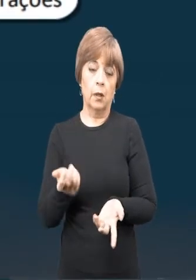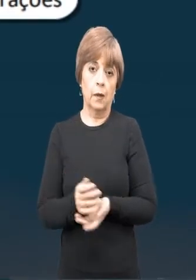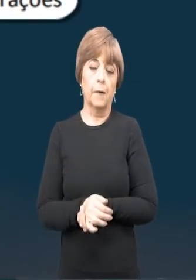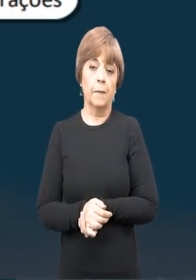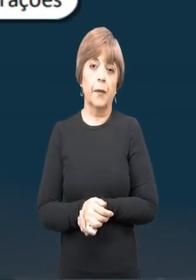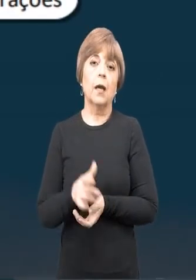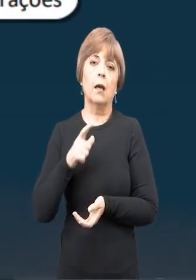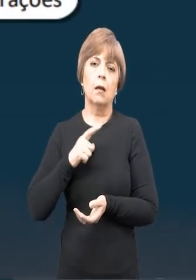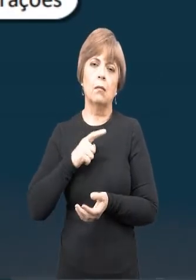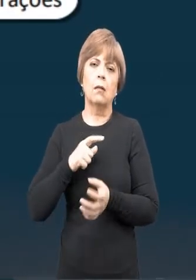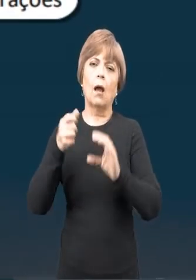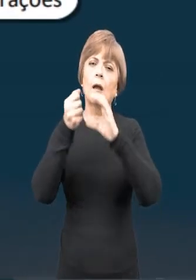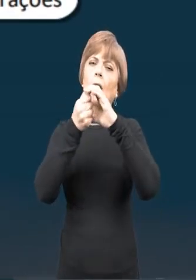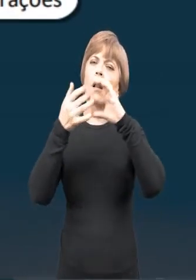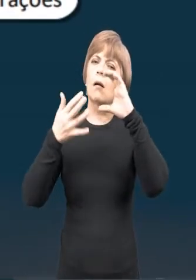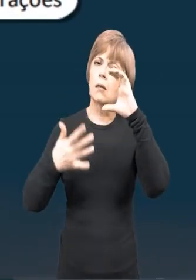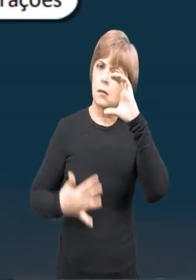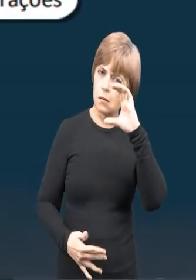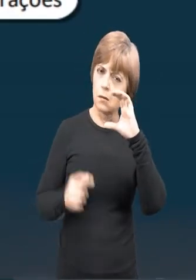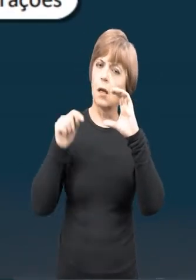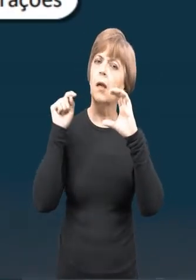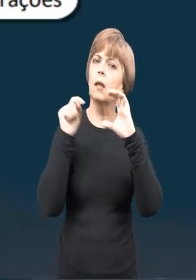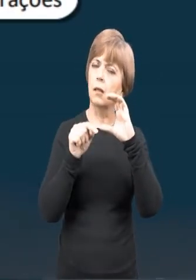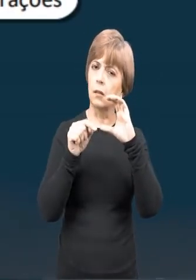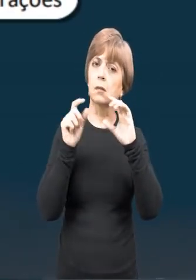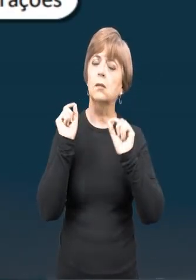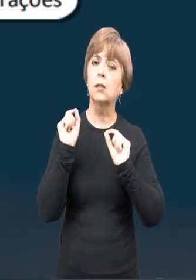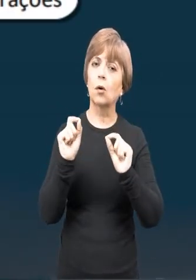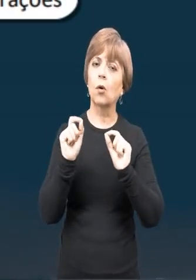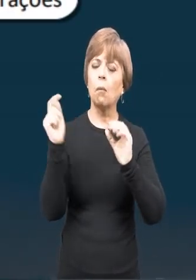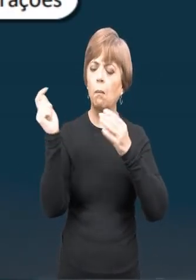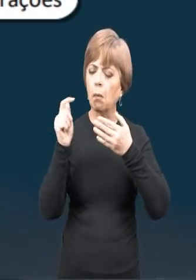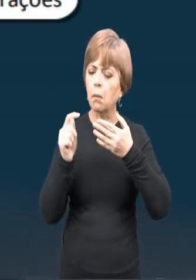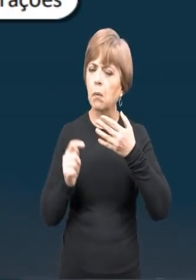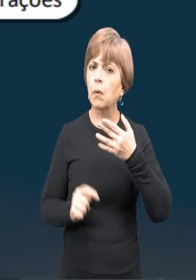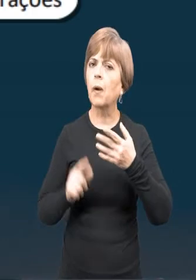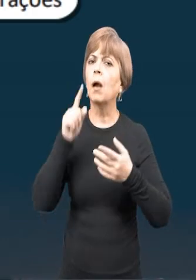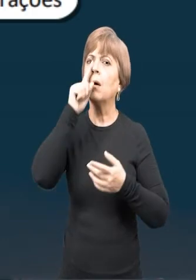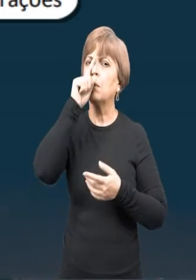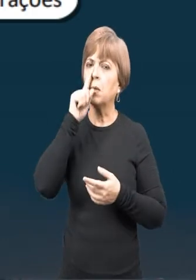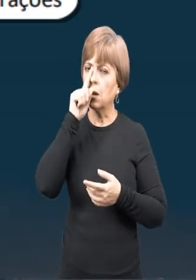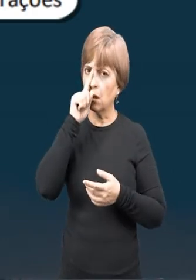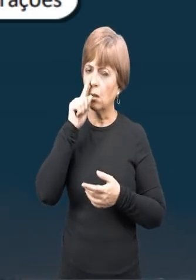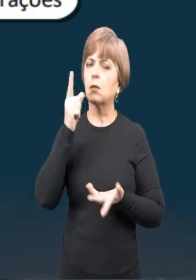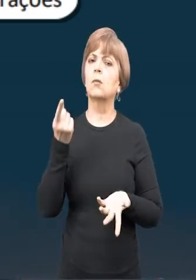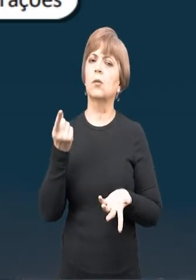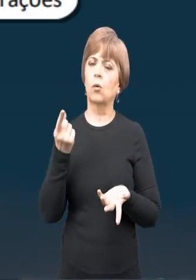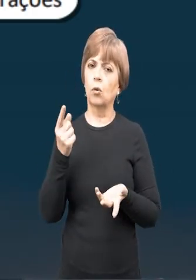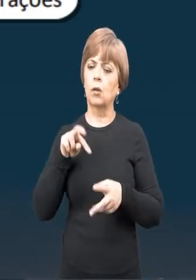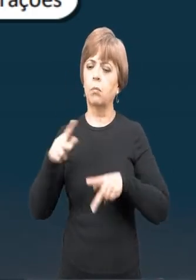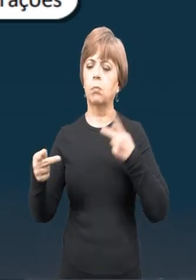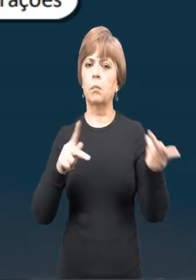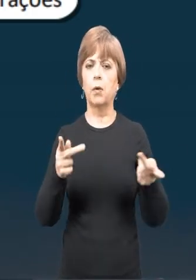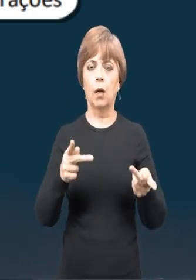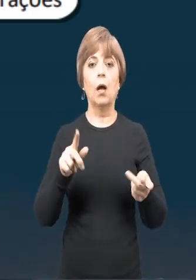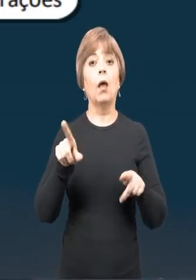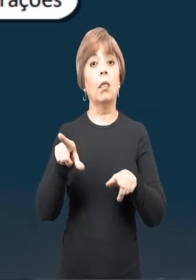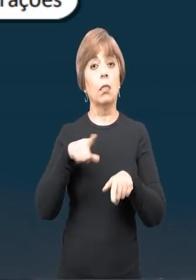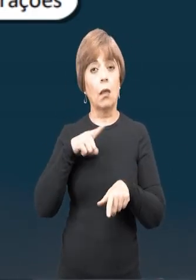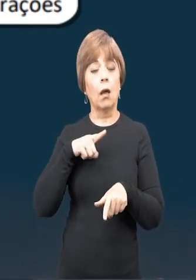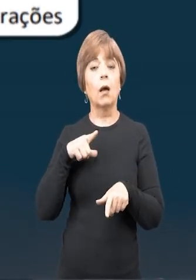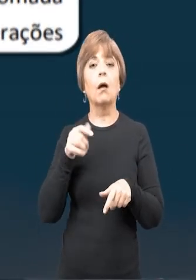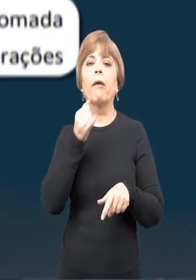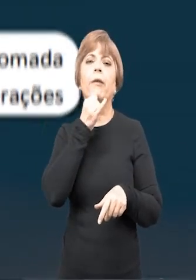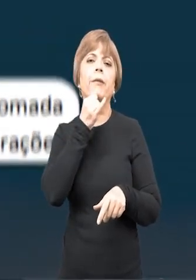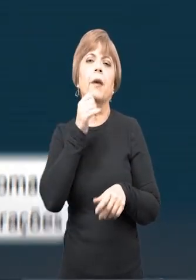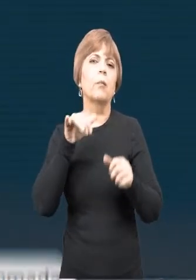por suas características, tenham maior risco sanitário, apresentem maior risco sanitário, como, por exemplo, as academias